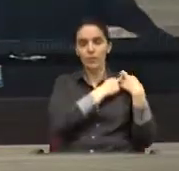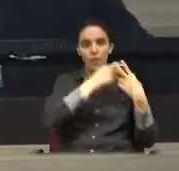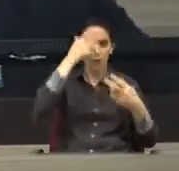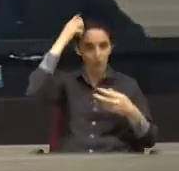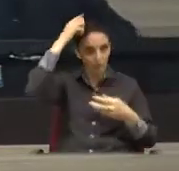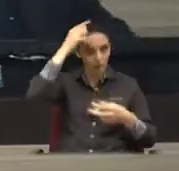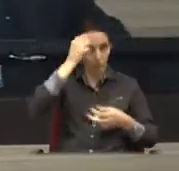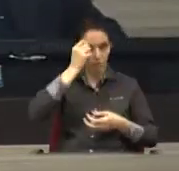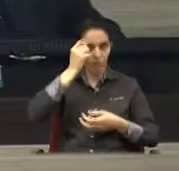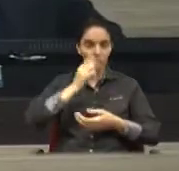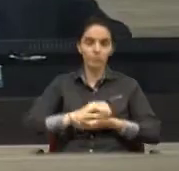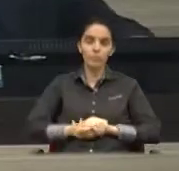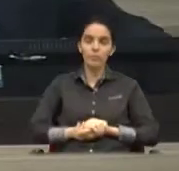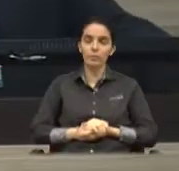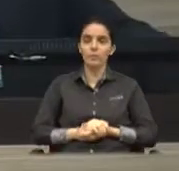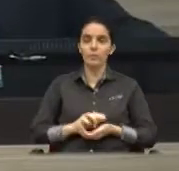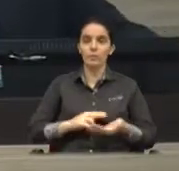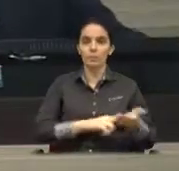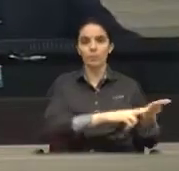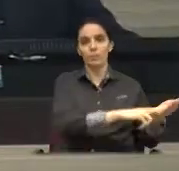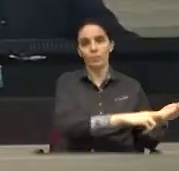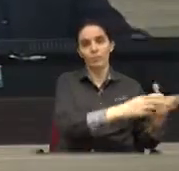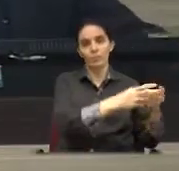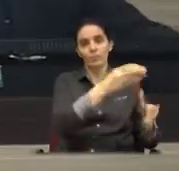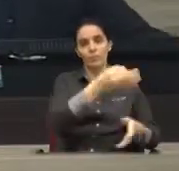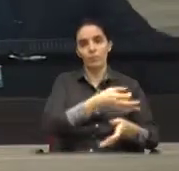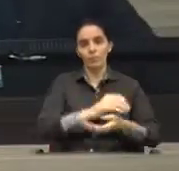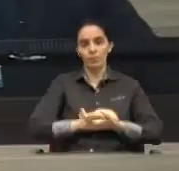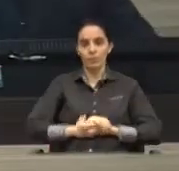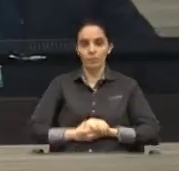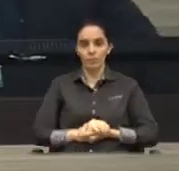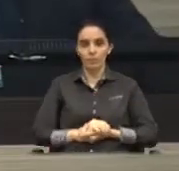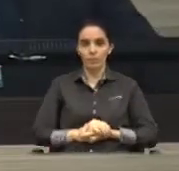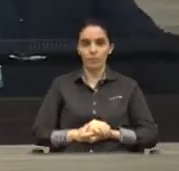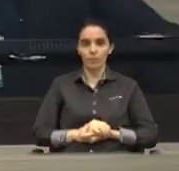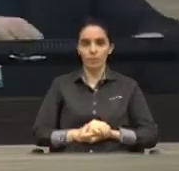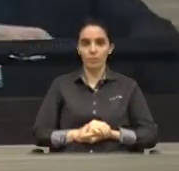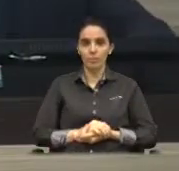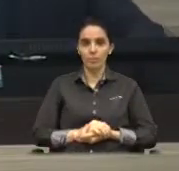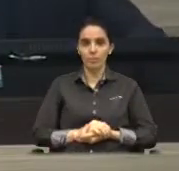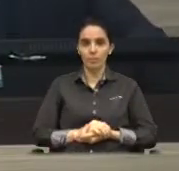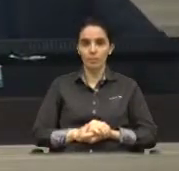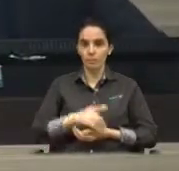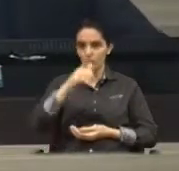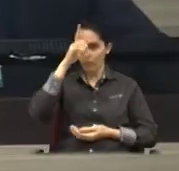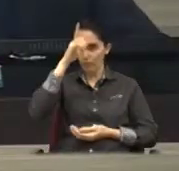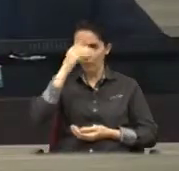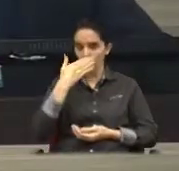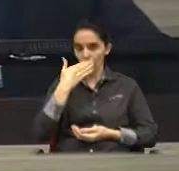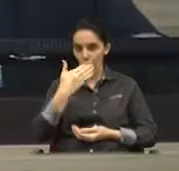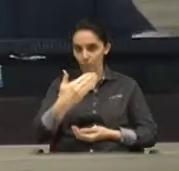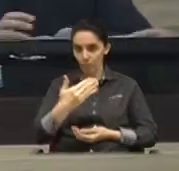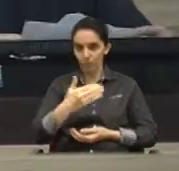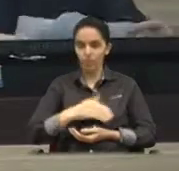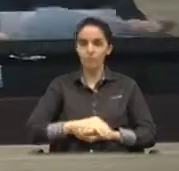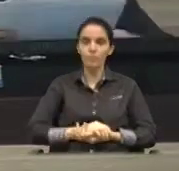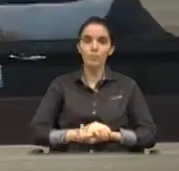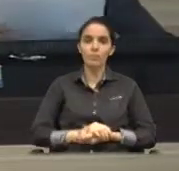Cornélio Pereira. Encaminhe-se às comissões competentes. Agora sim, uma questão de ordem do vereador Lemão.